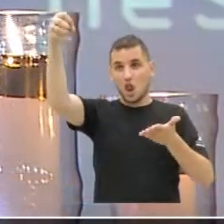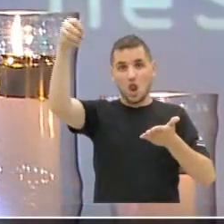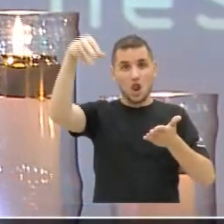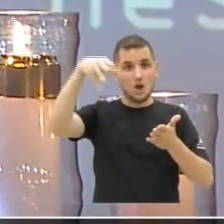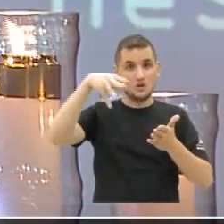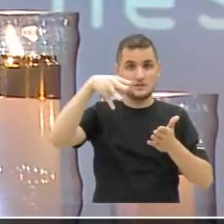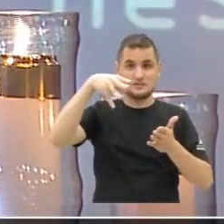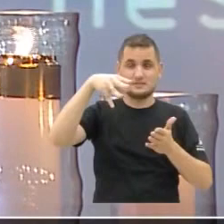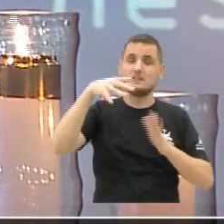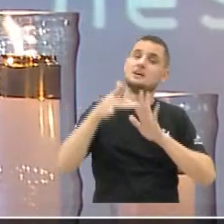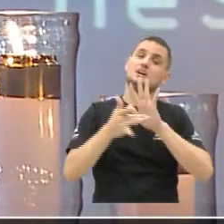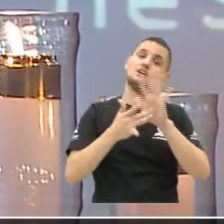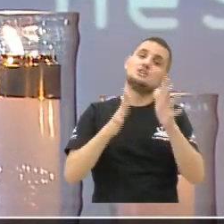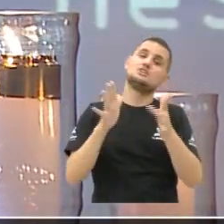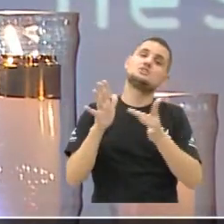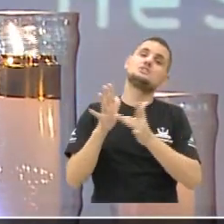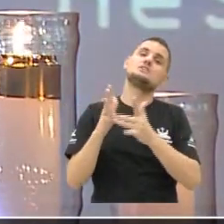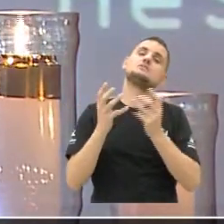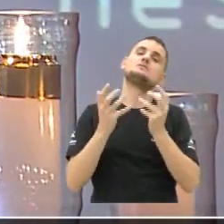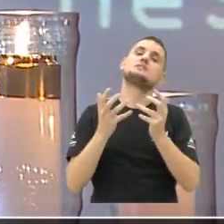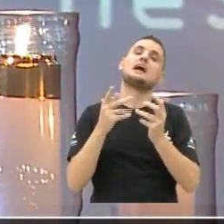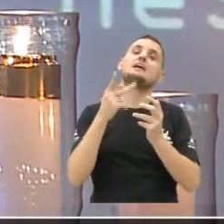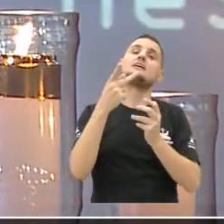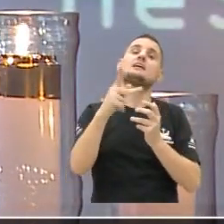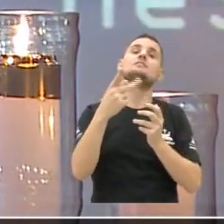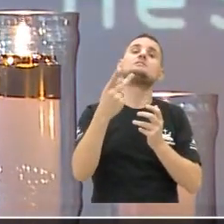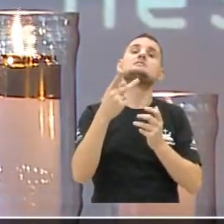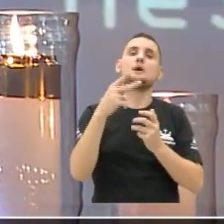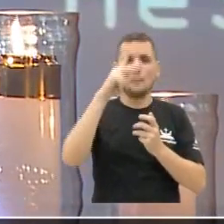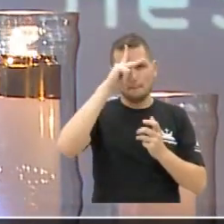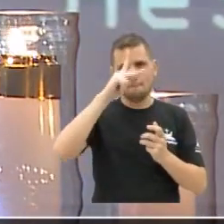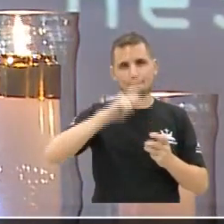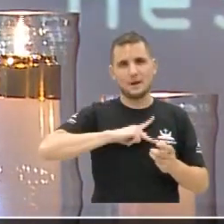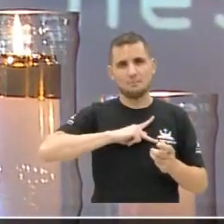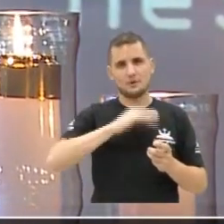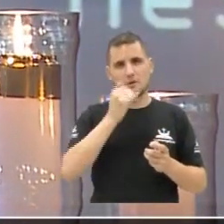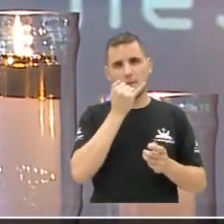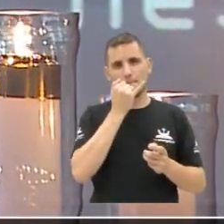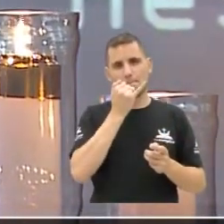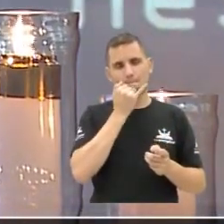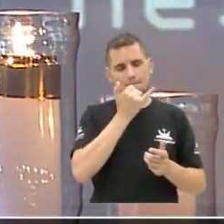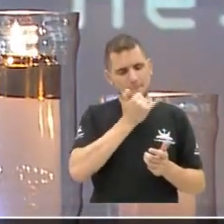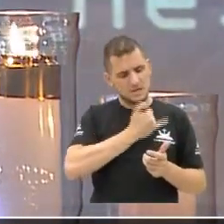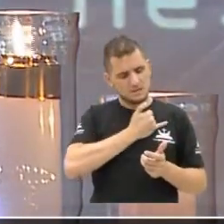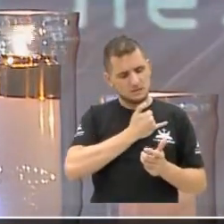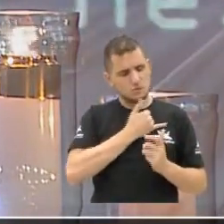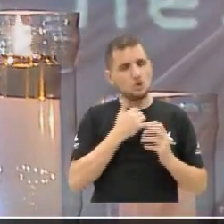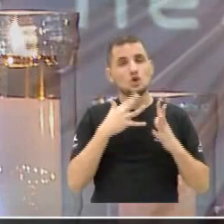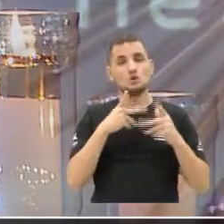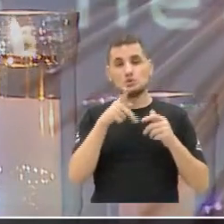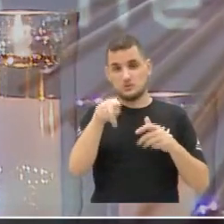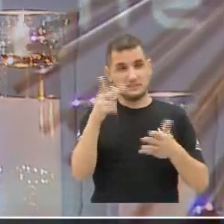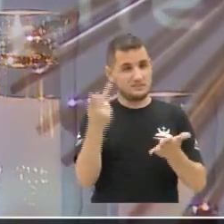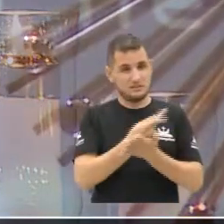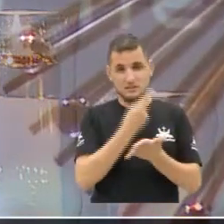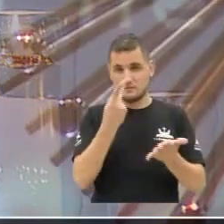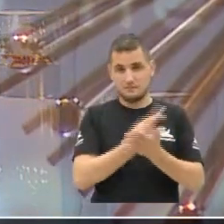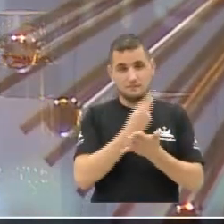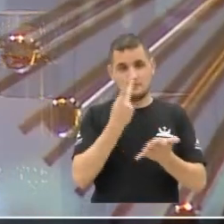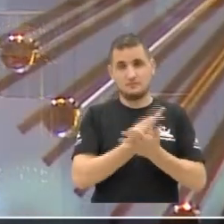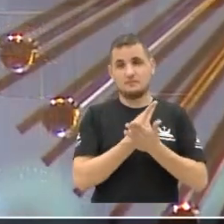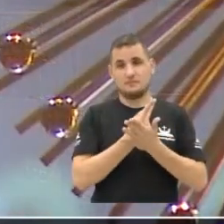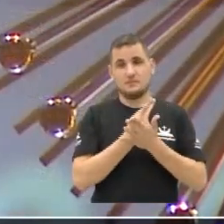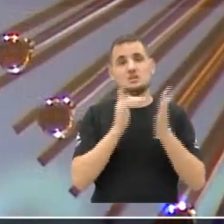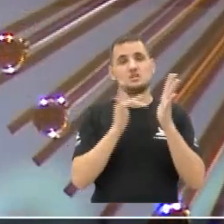Jesus quer que você se perdoe agora por todos os erros,